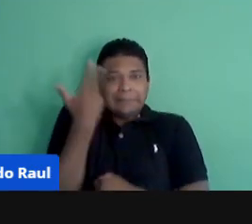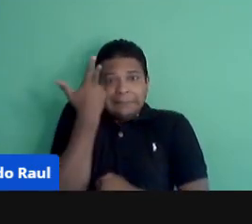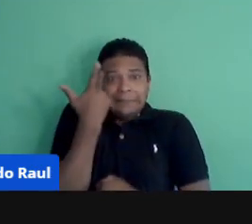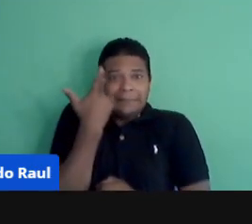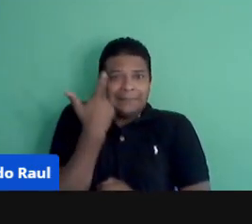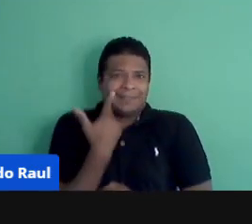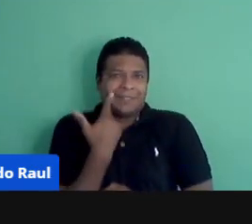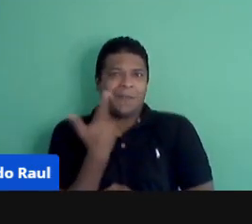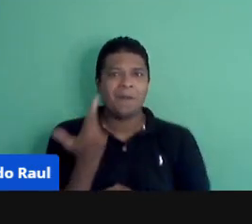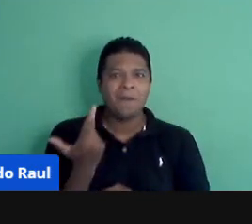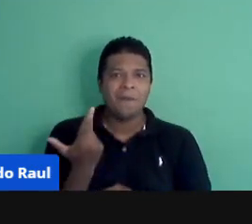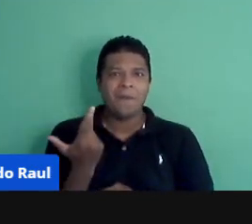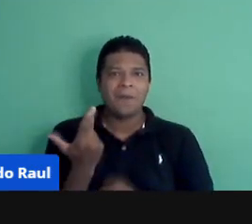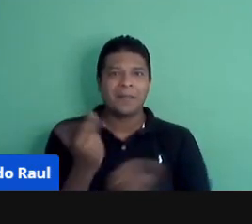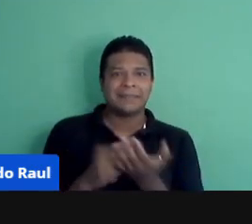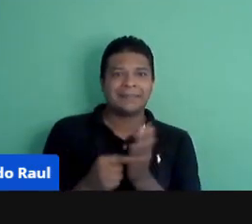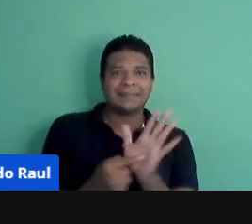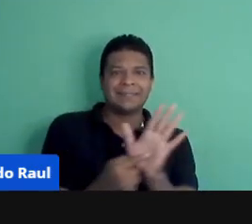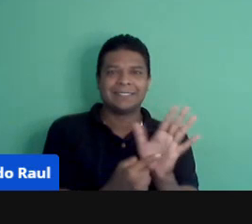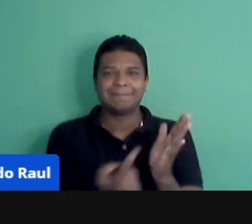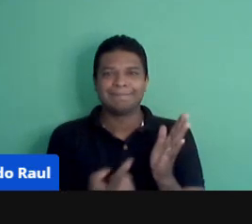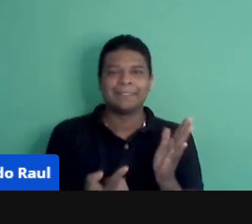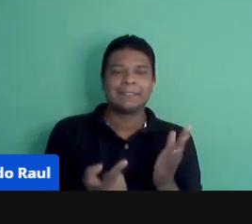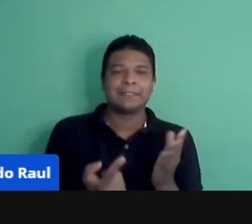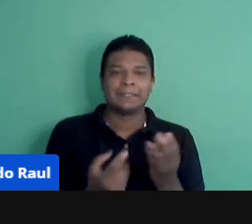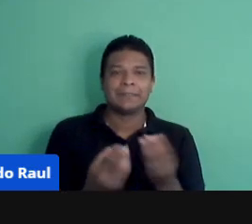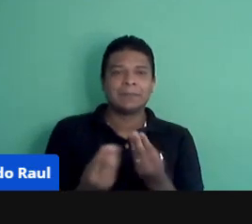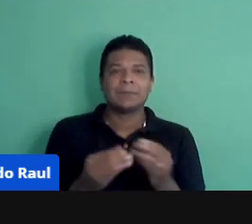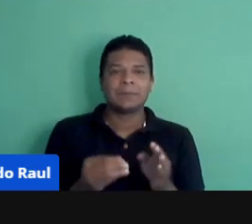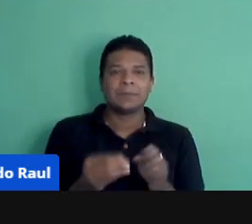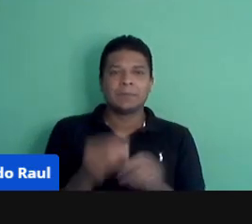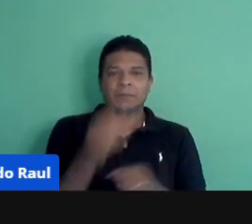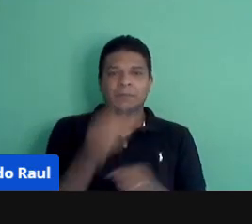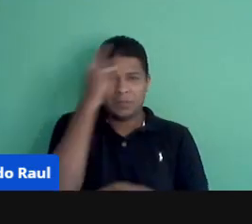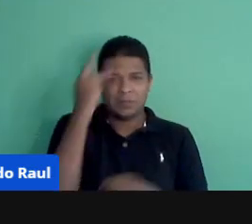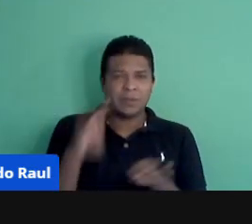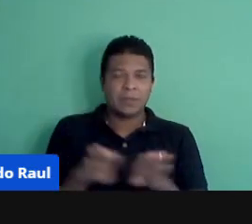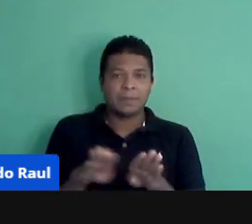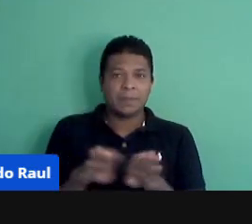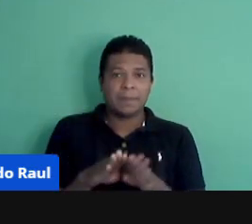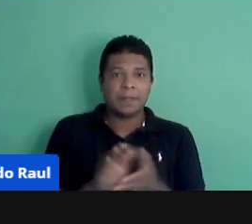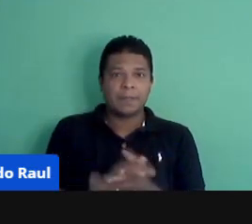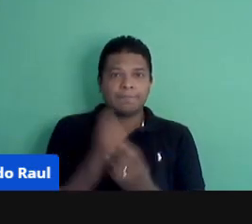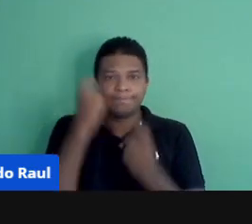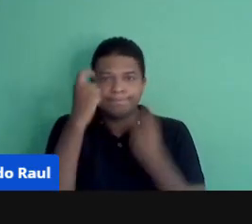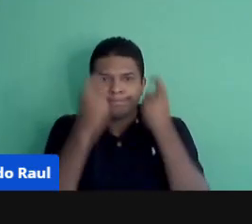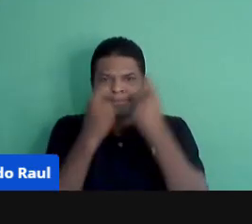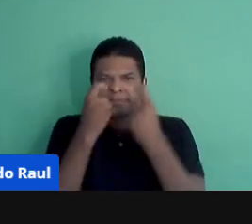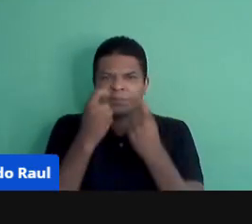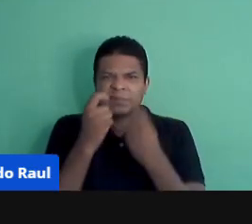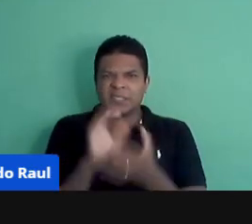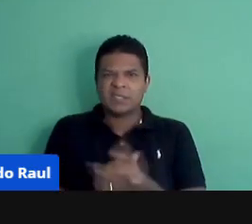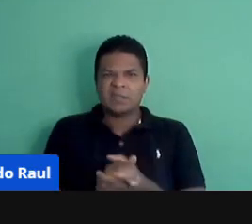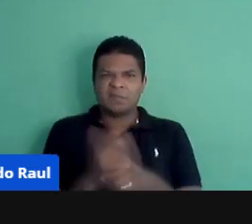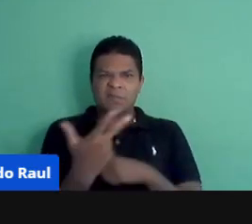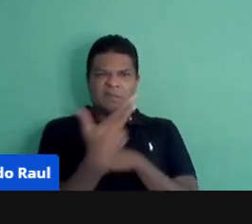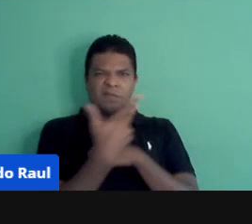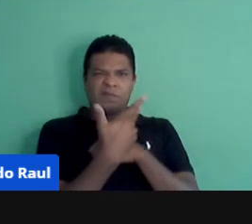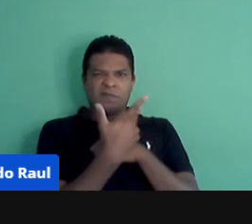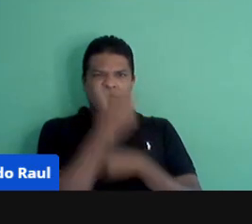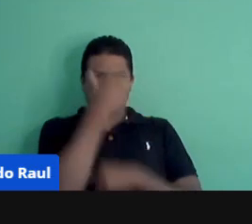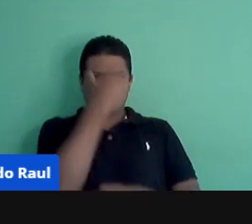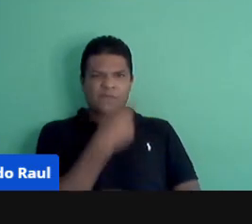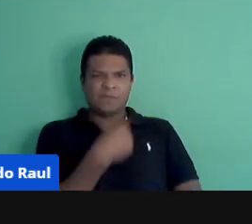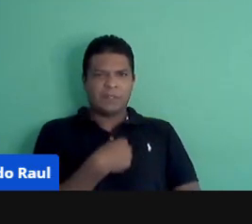ter que fazer, expor. Eu acho que muita gente também. Mas a minha preocupação era, será que eles vão assistir meu vídeo? Será que vai